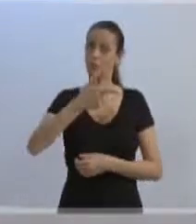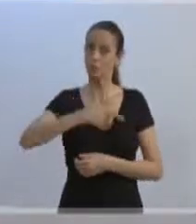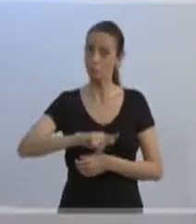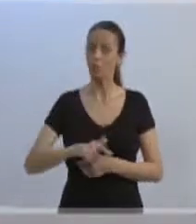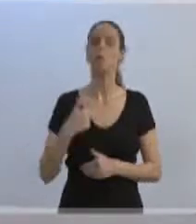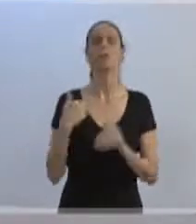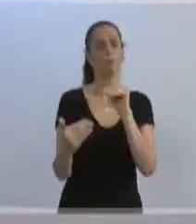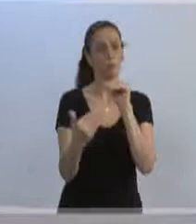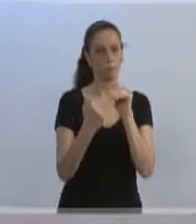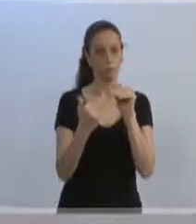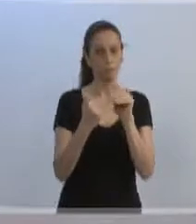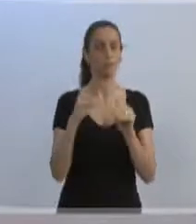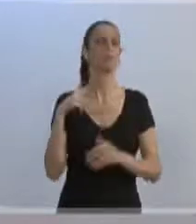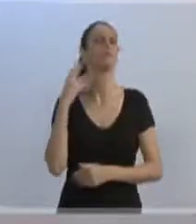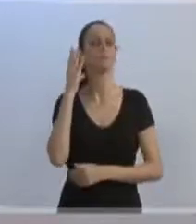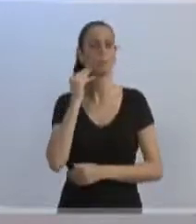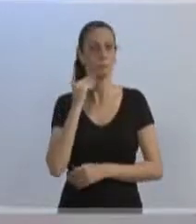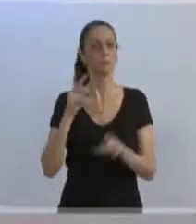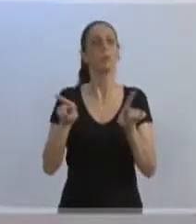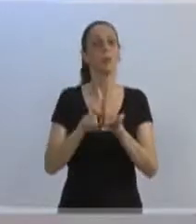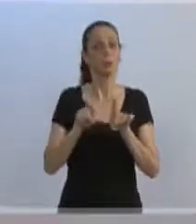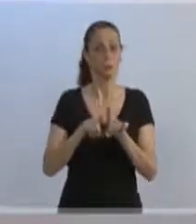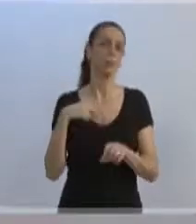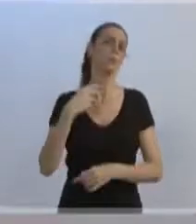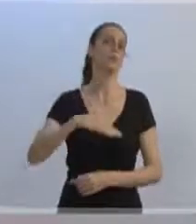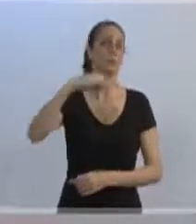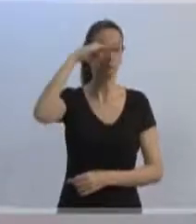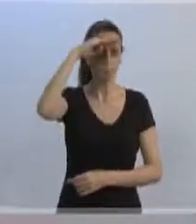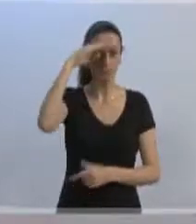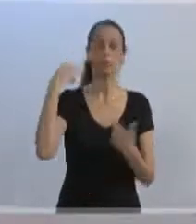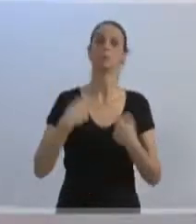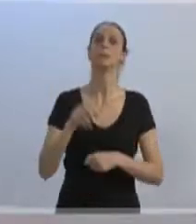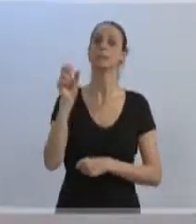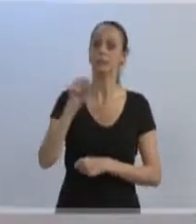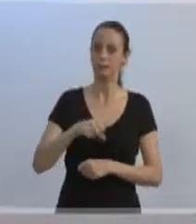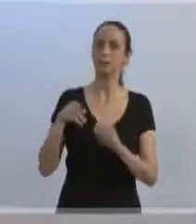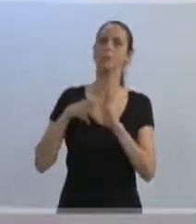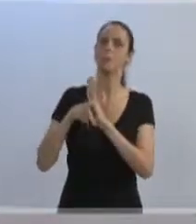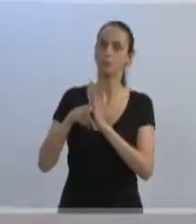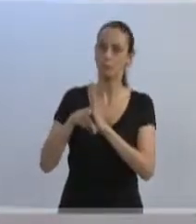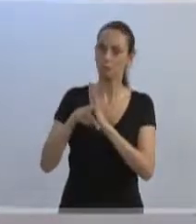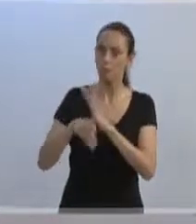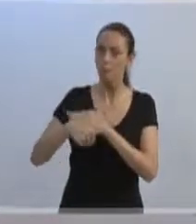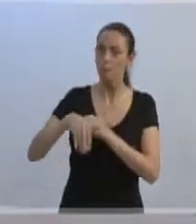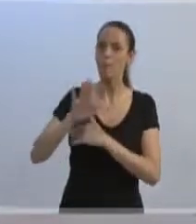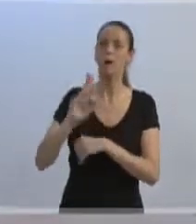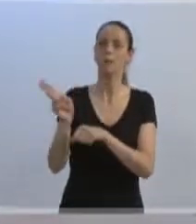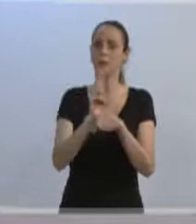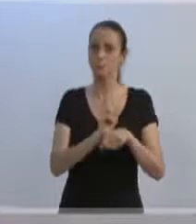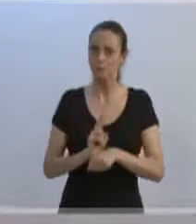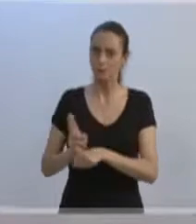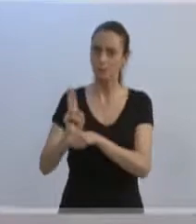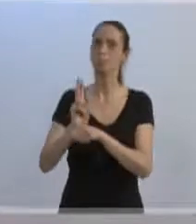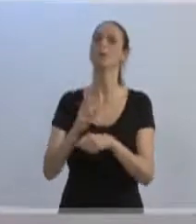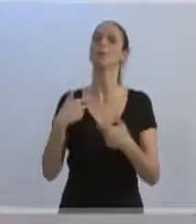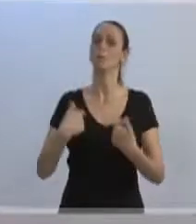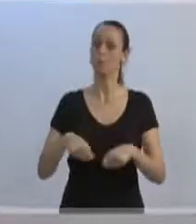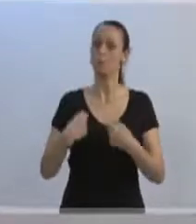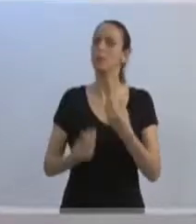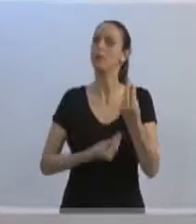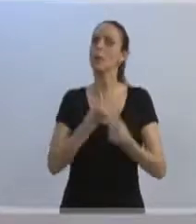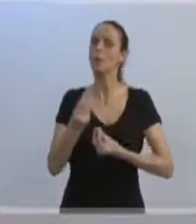concordo com o vereador gilson o vereador jovino nós temos que analisar assim acompanhar de perto a execução